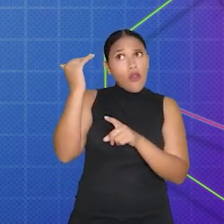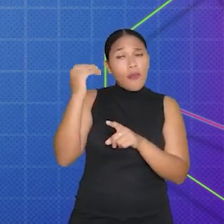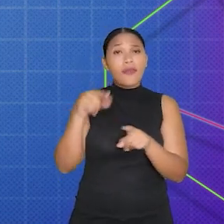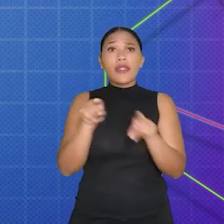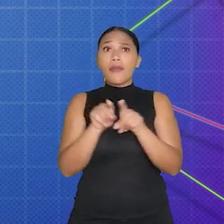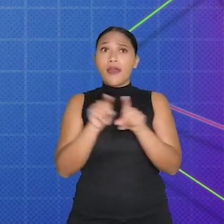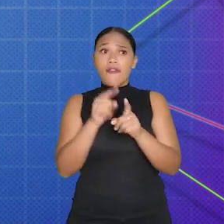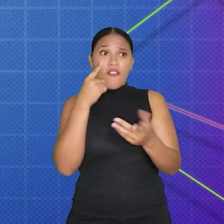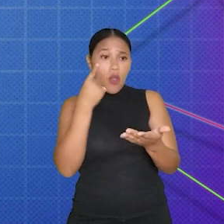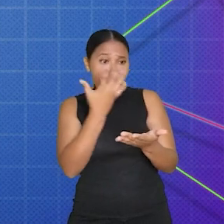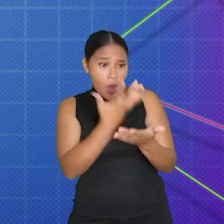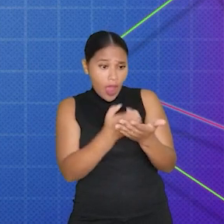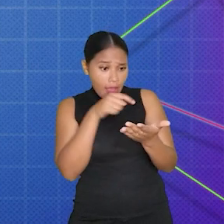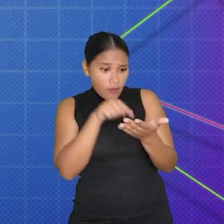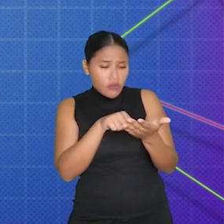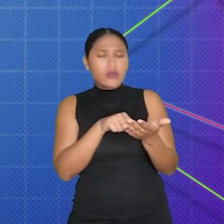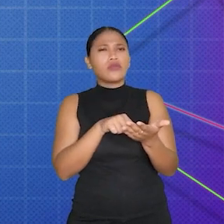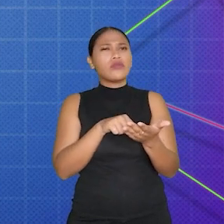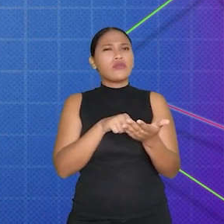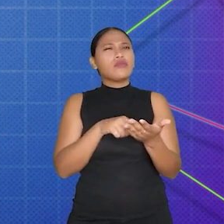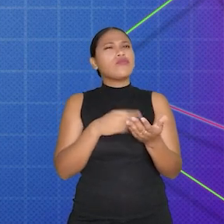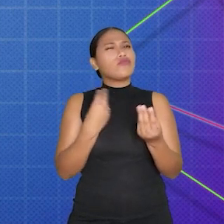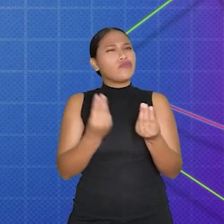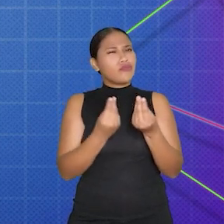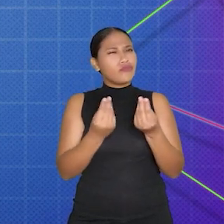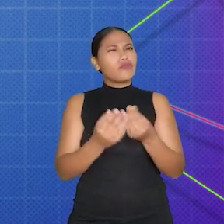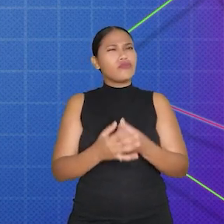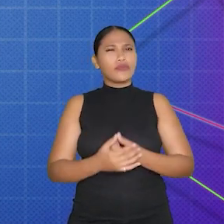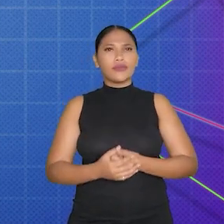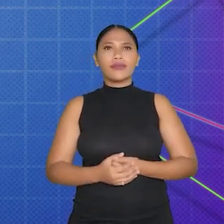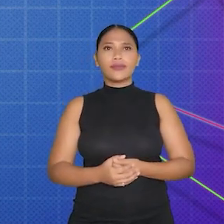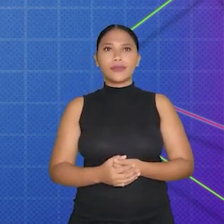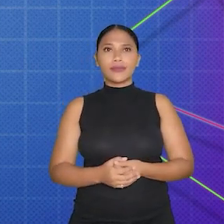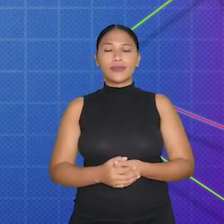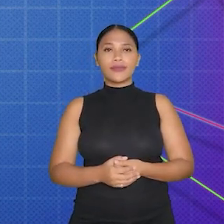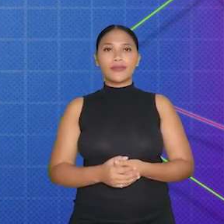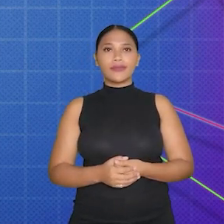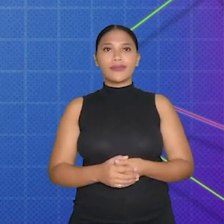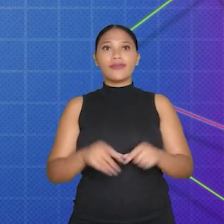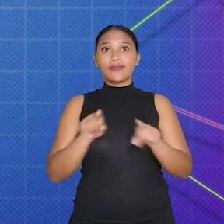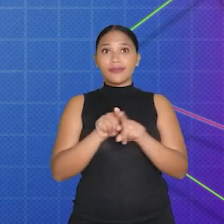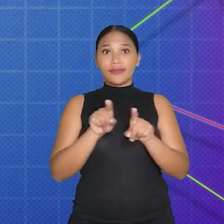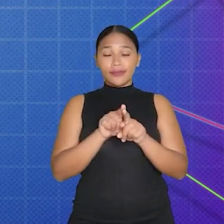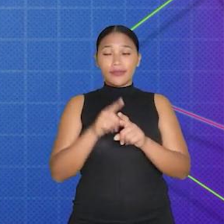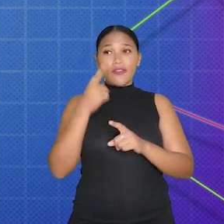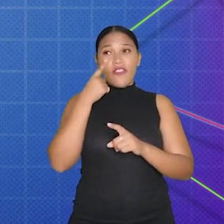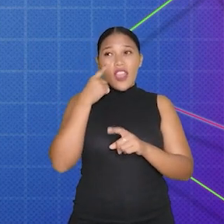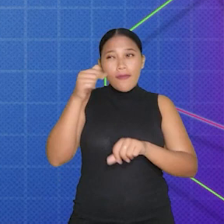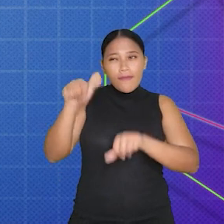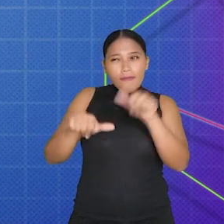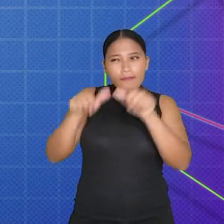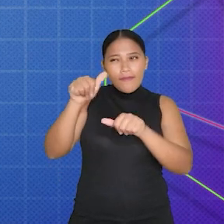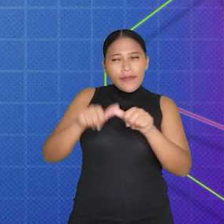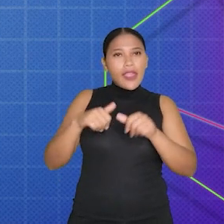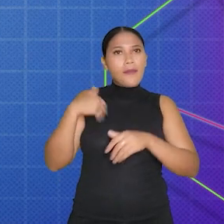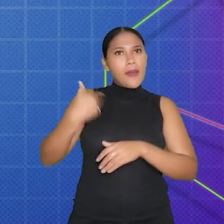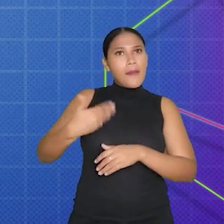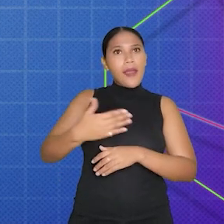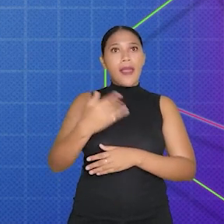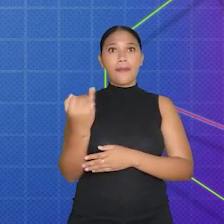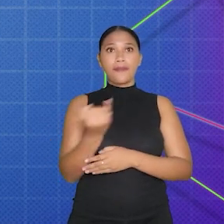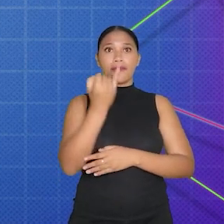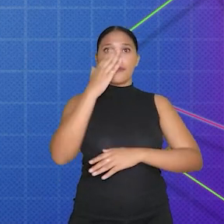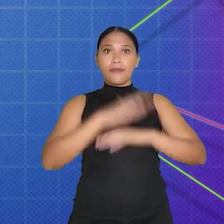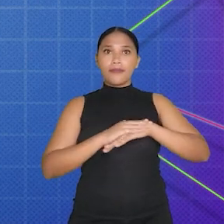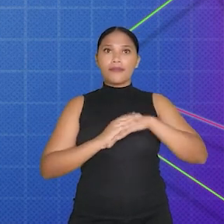site, verifique o arquivo antes de baixar e verifique a autenticidade do arquivo. A leitura e filtragem dos resultados é